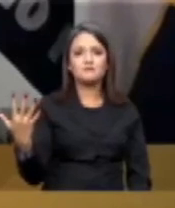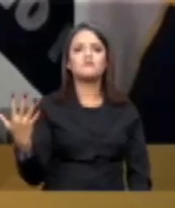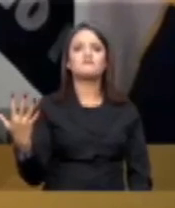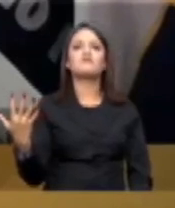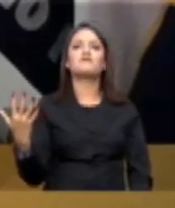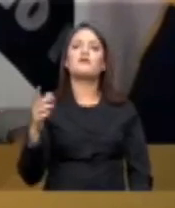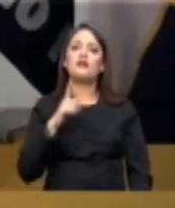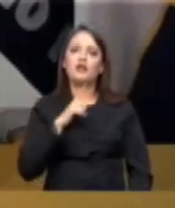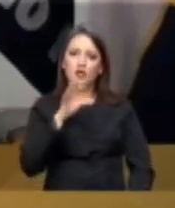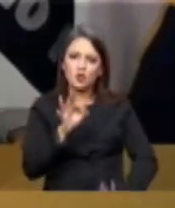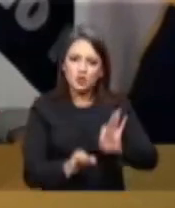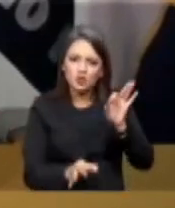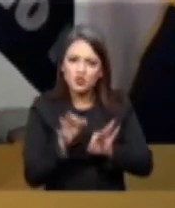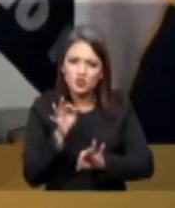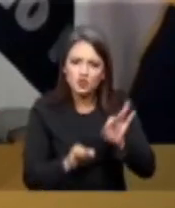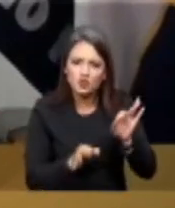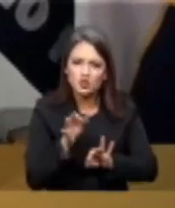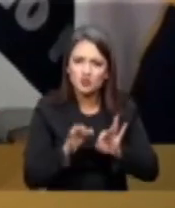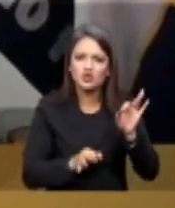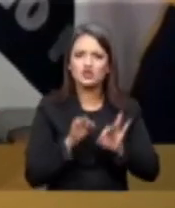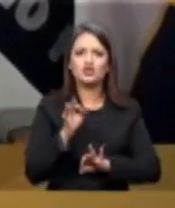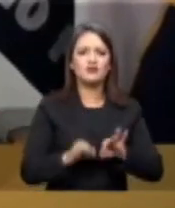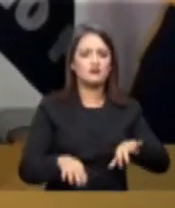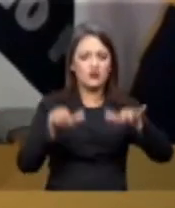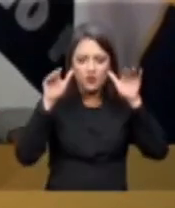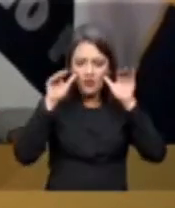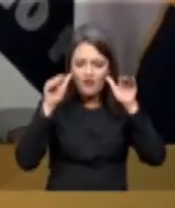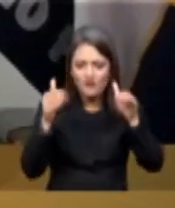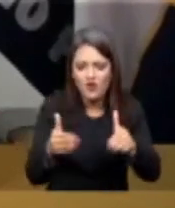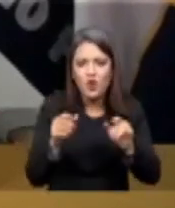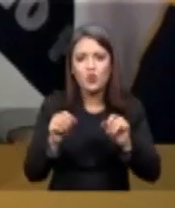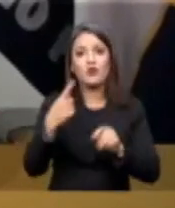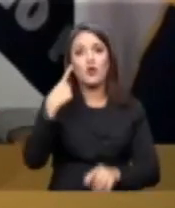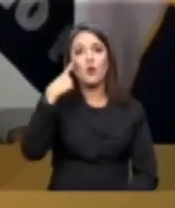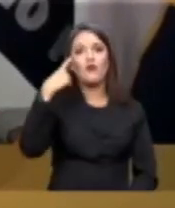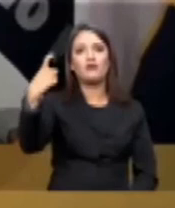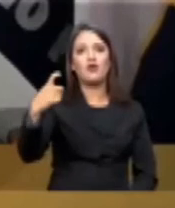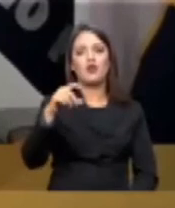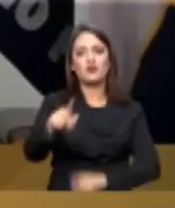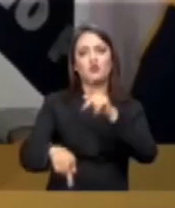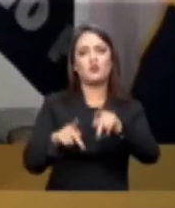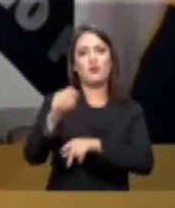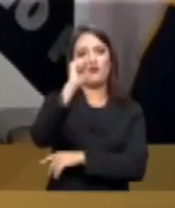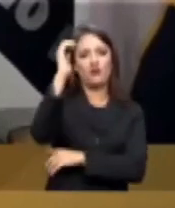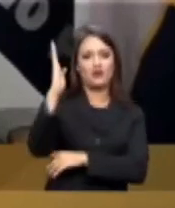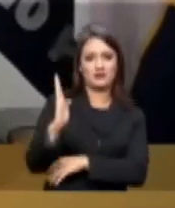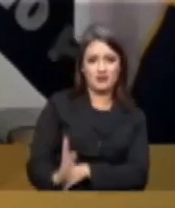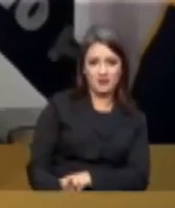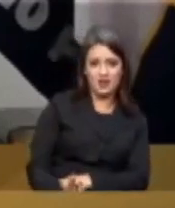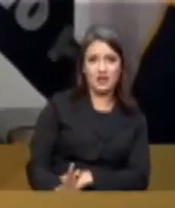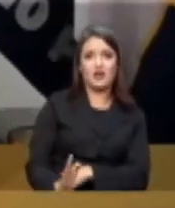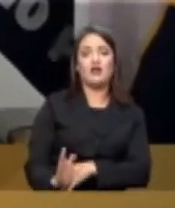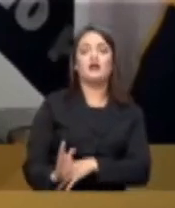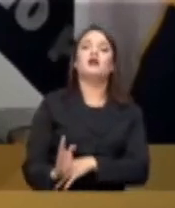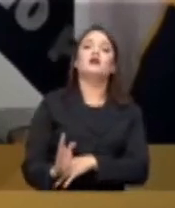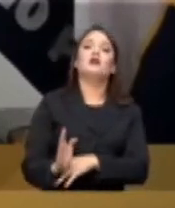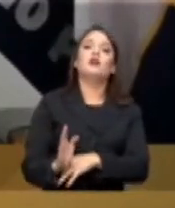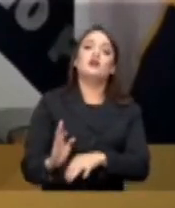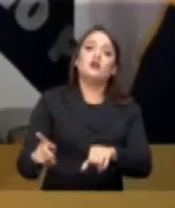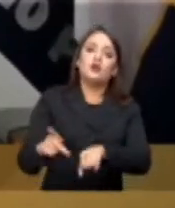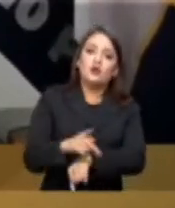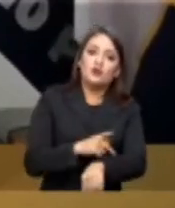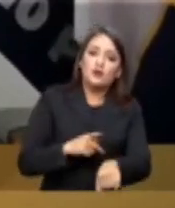a justiça, com os olhos voltados para o interesse do povo brasileiro, do Estado brasileiro.